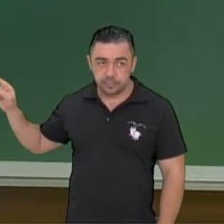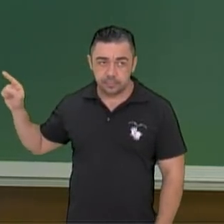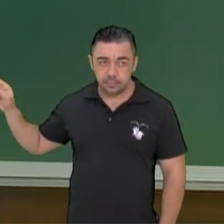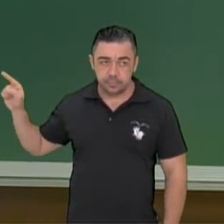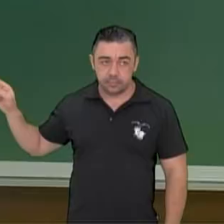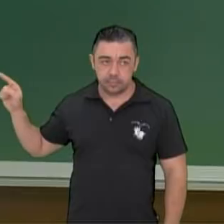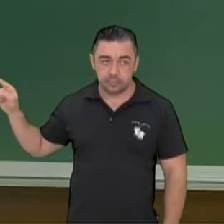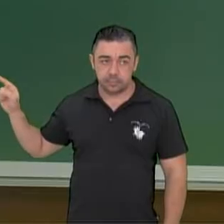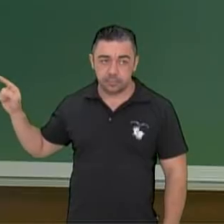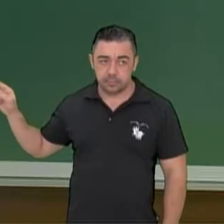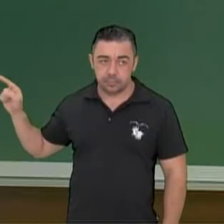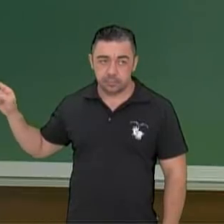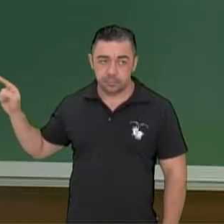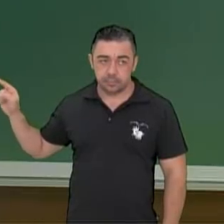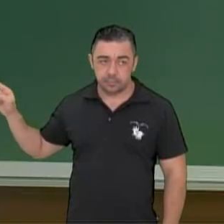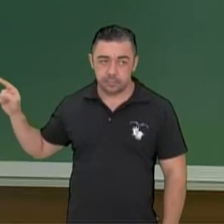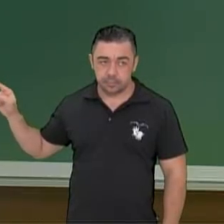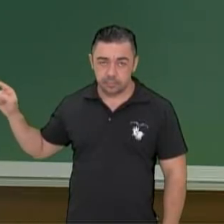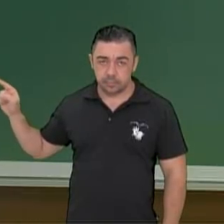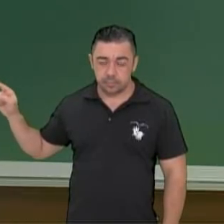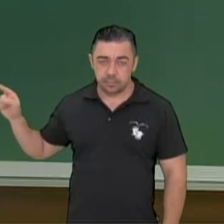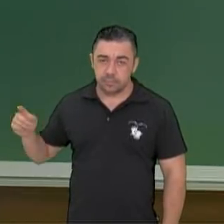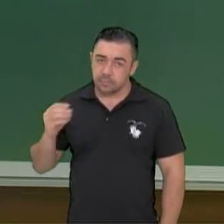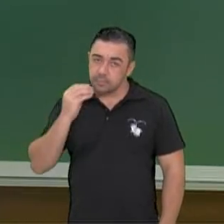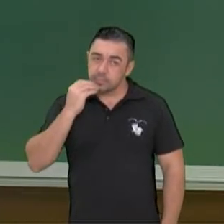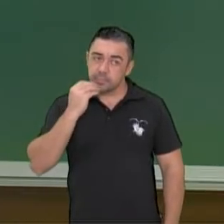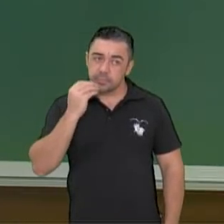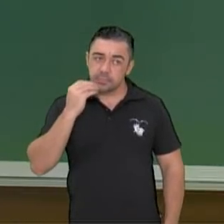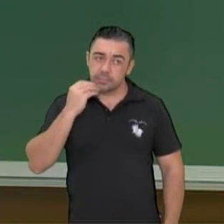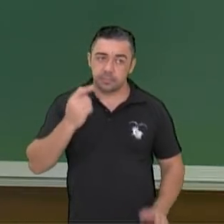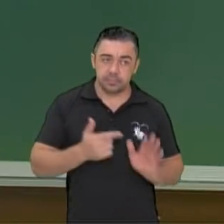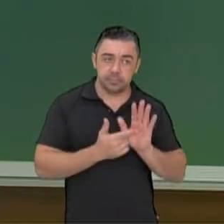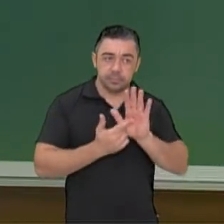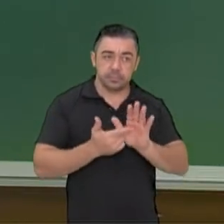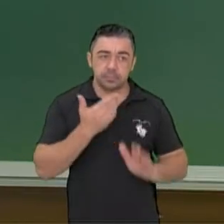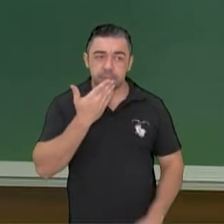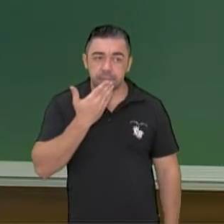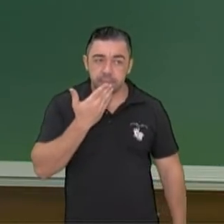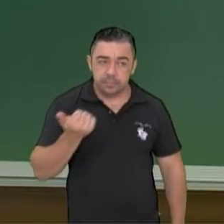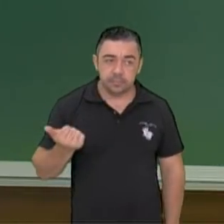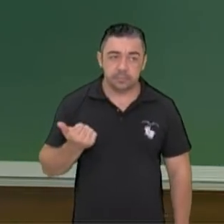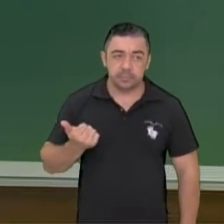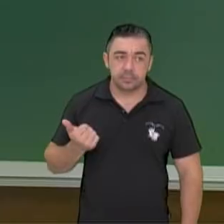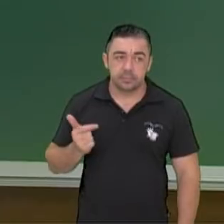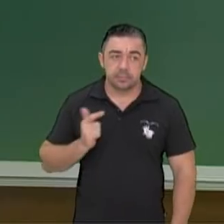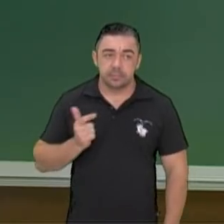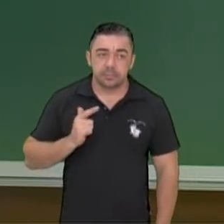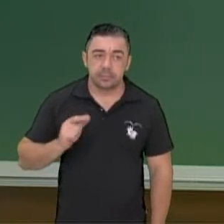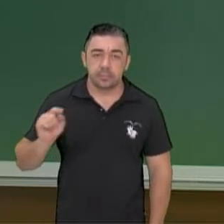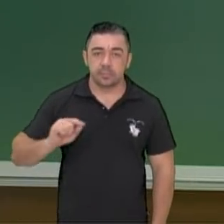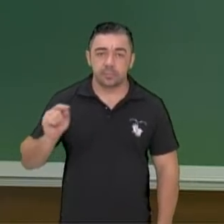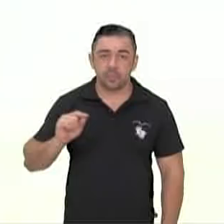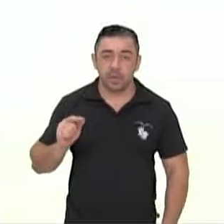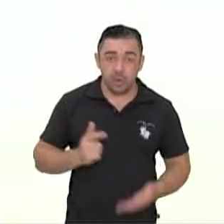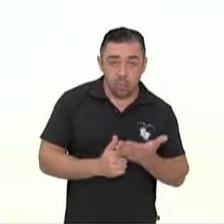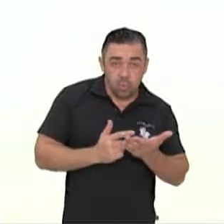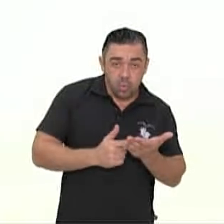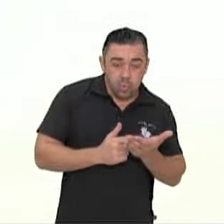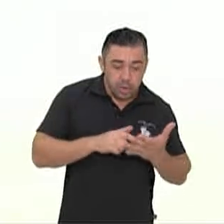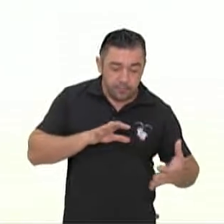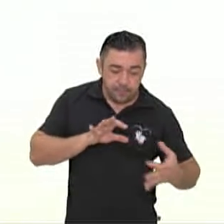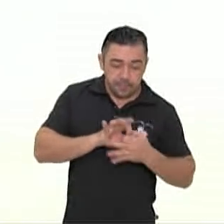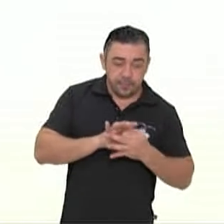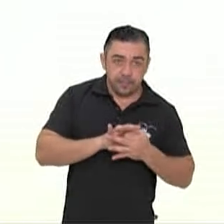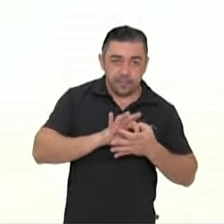dedo, não sei se vocês conseguem, tentei trazer a resolução melhor que fosse possível, correntes que estão prendendo os livros.